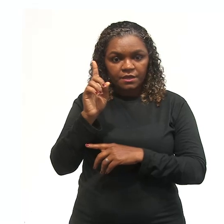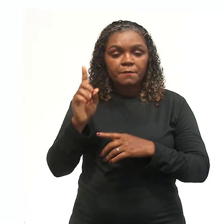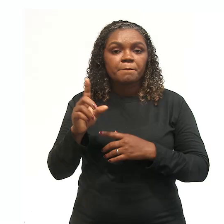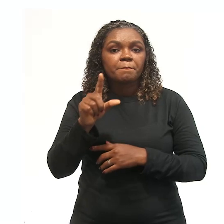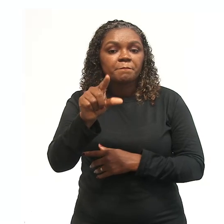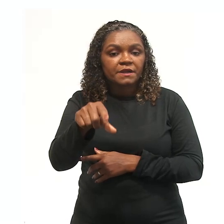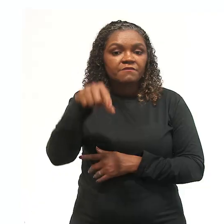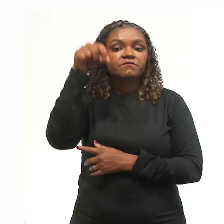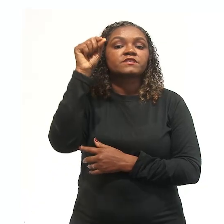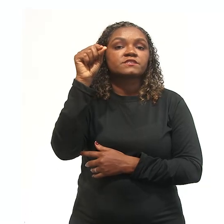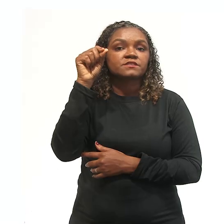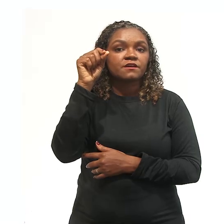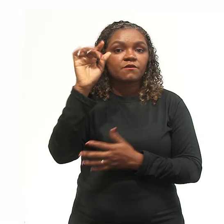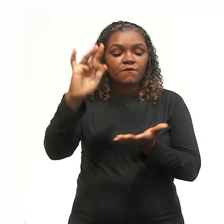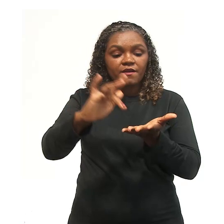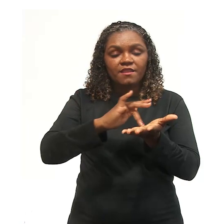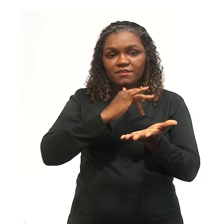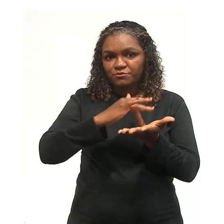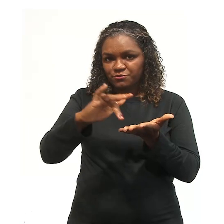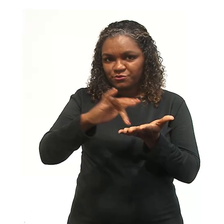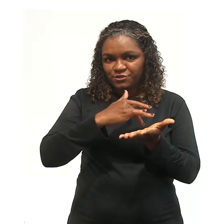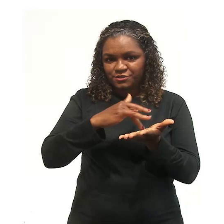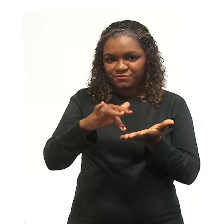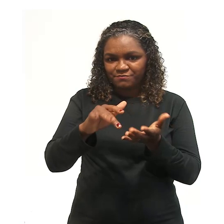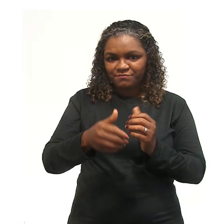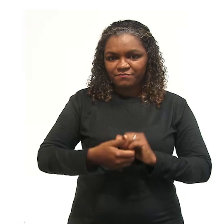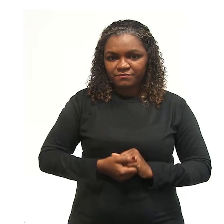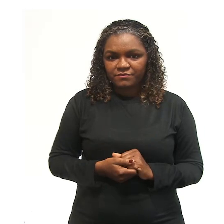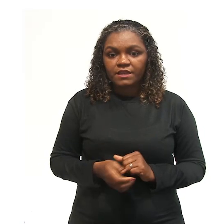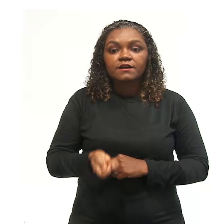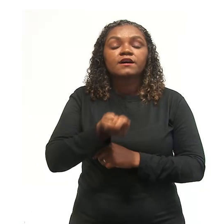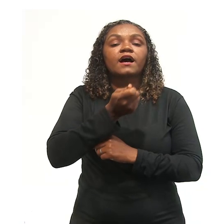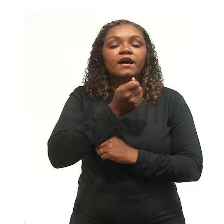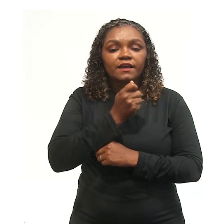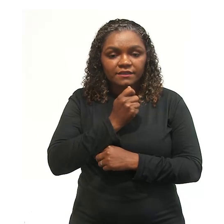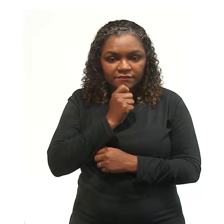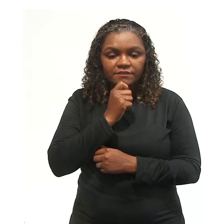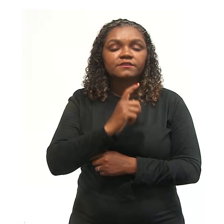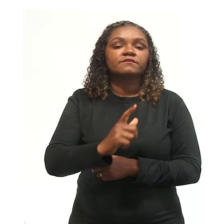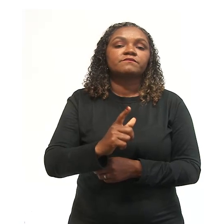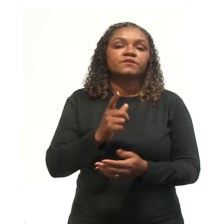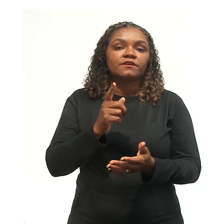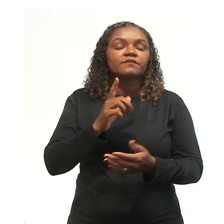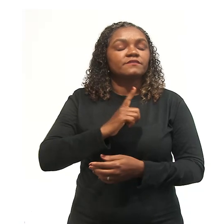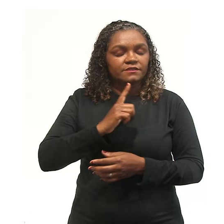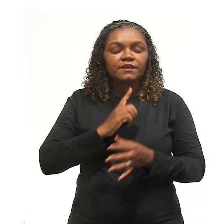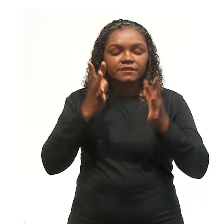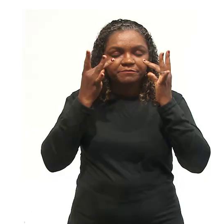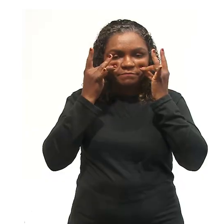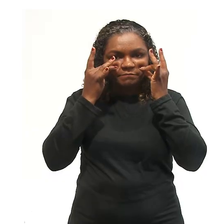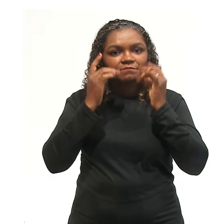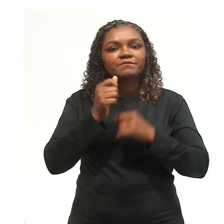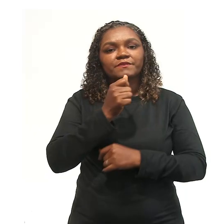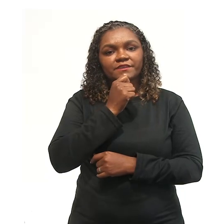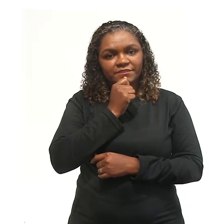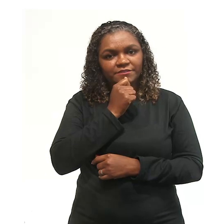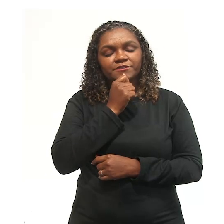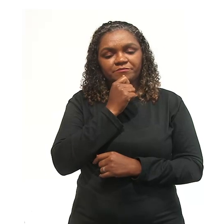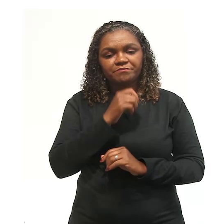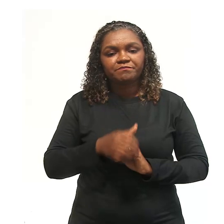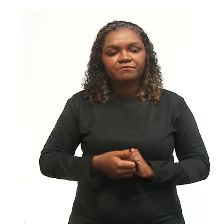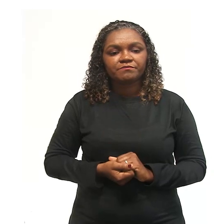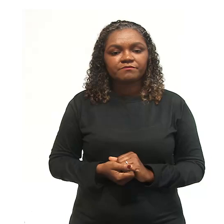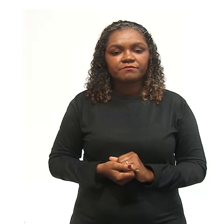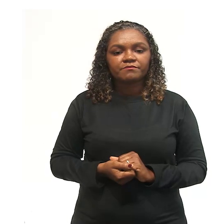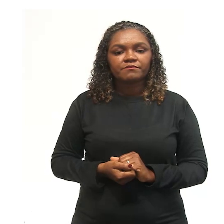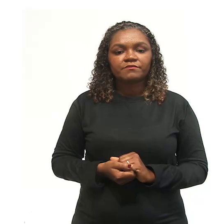preferencial. Preferencialmente eletrônica. Isso quer dizer que ainda pode ocorrer licitações presenciais. Mas, olha só,